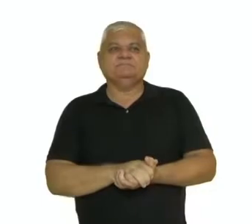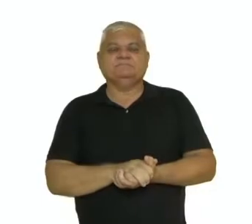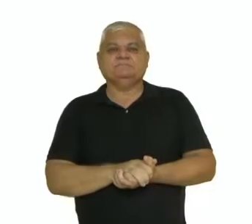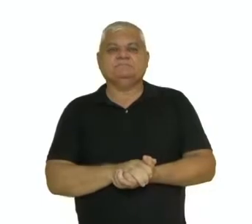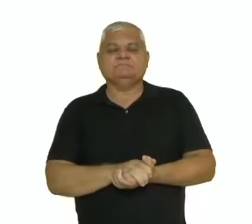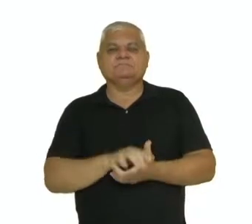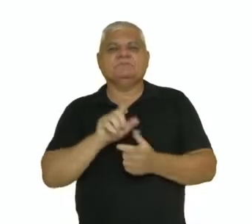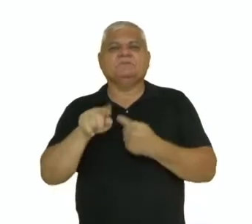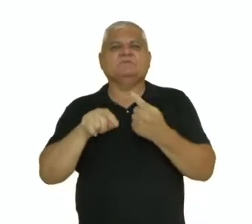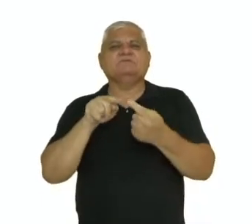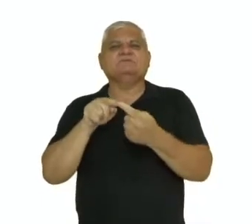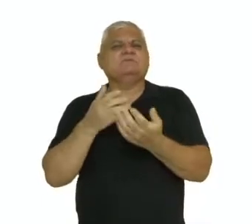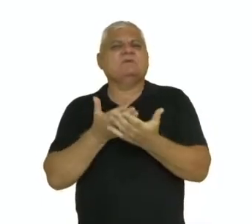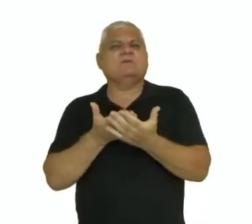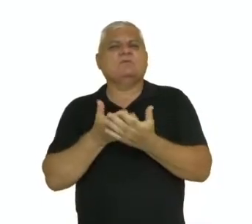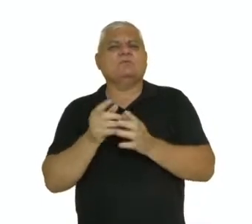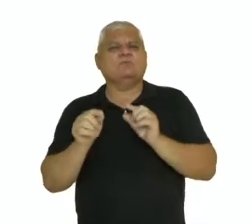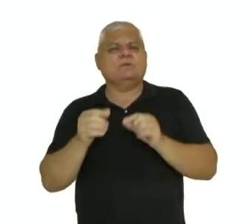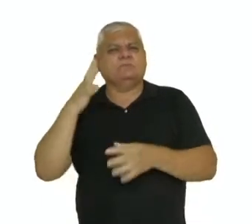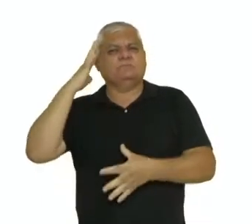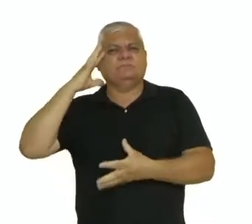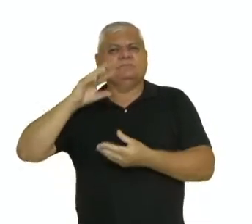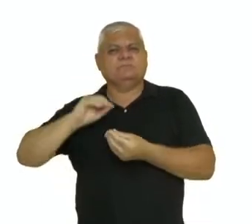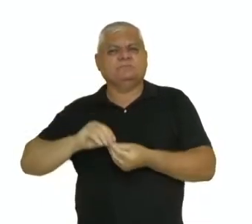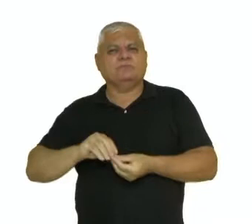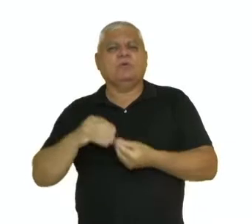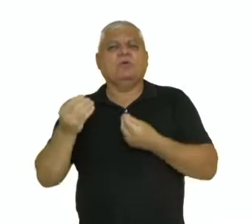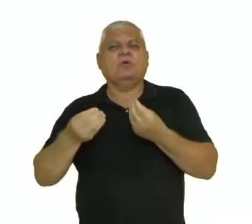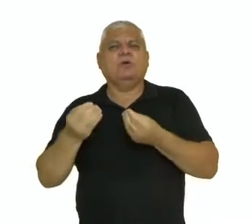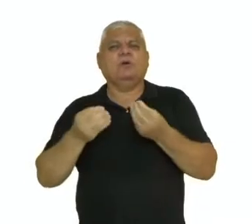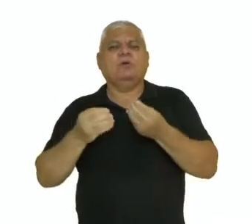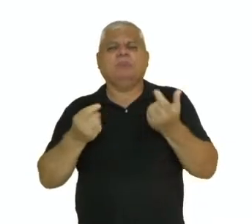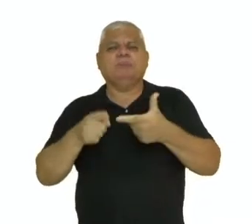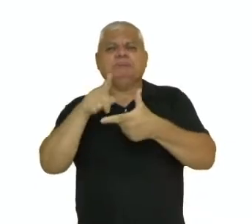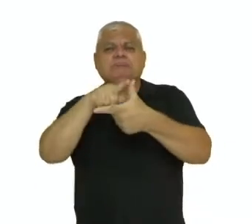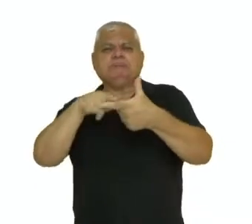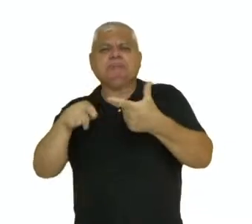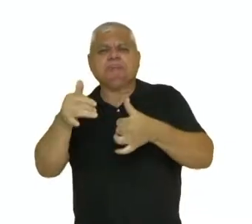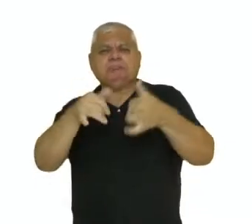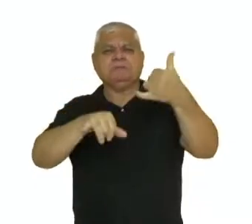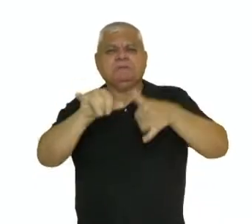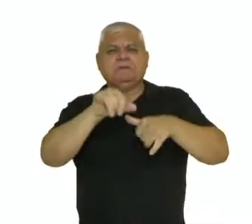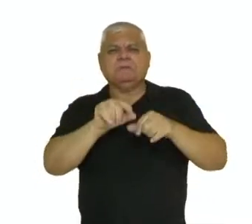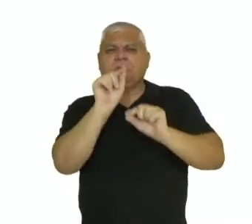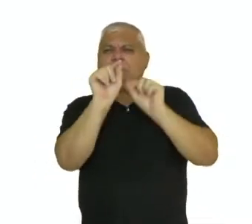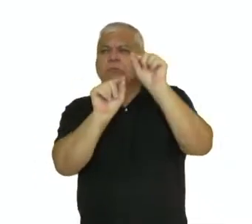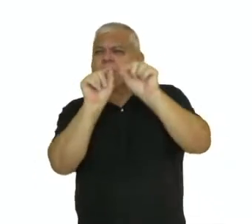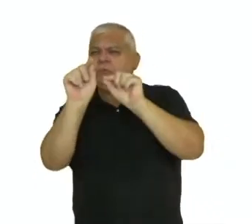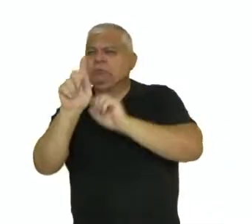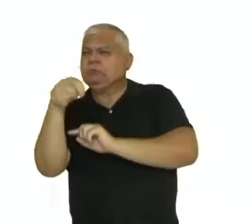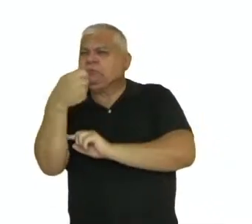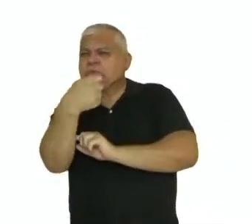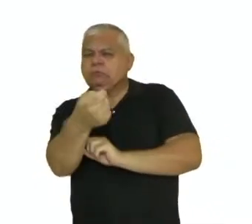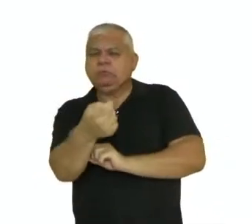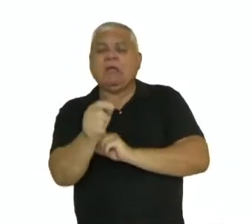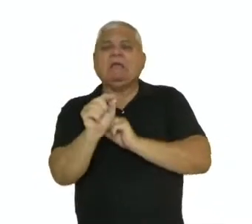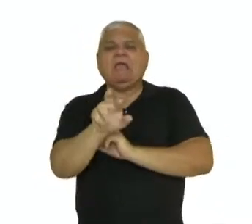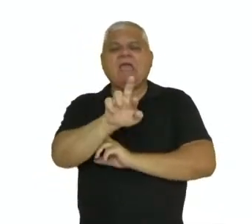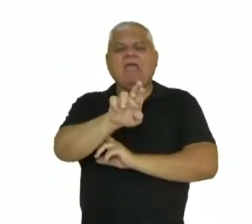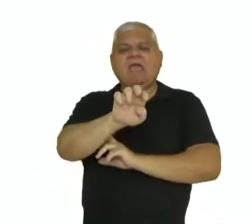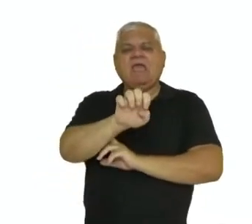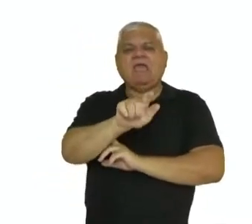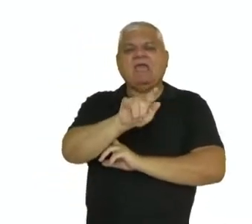Então, os objetivos dessa aula: compreender a escrita de uma equação química, identificar quem são os reagentes e quem são